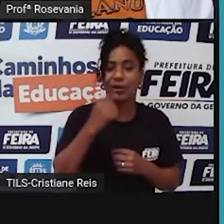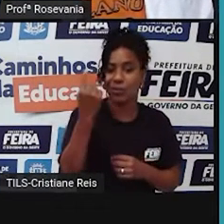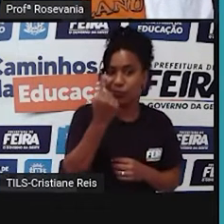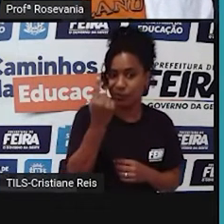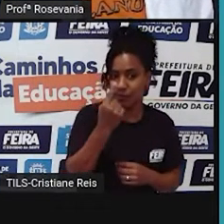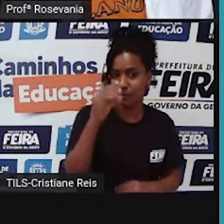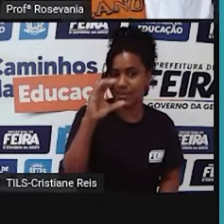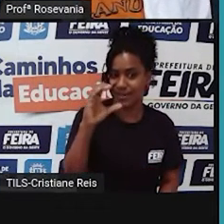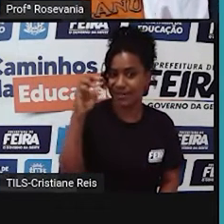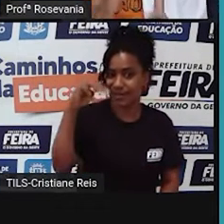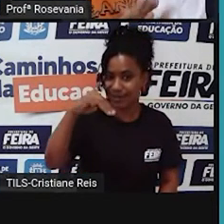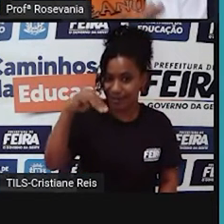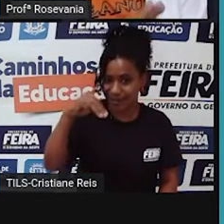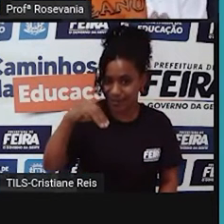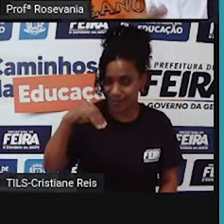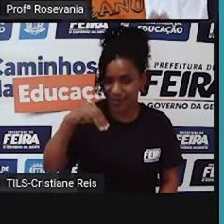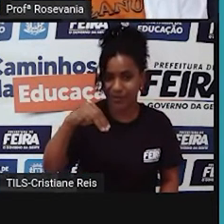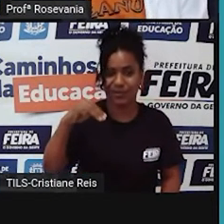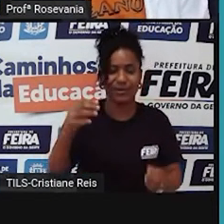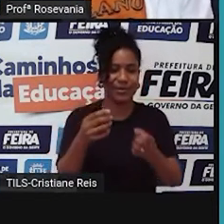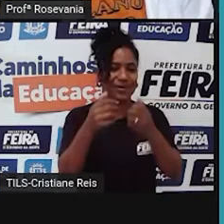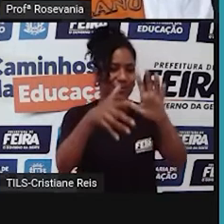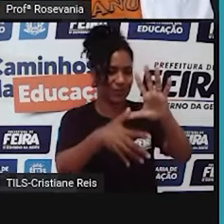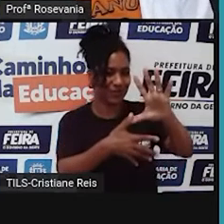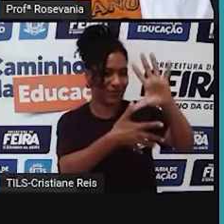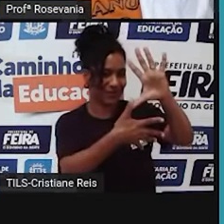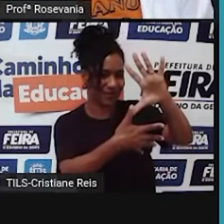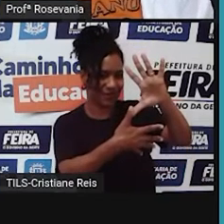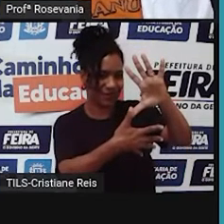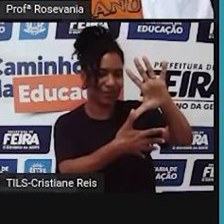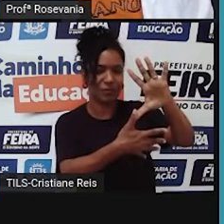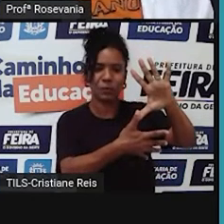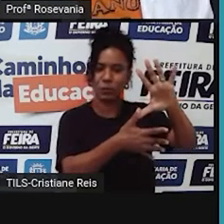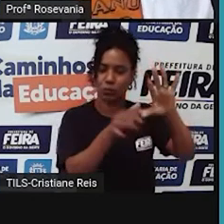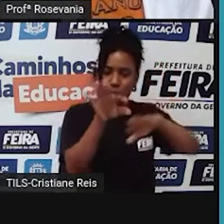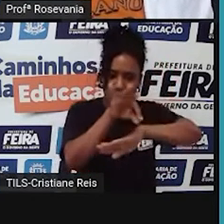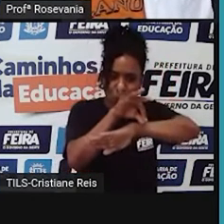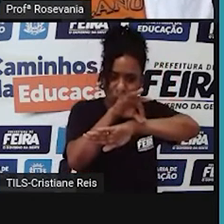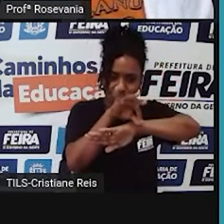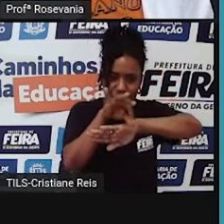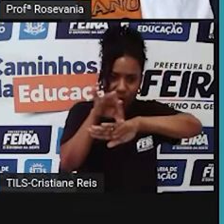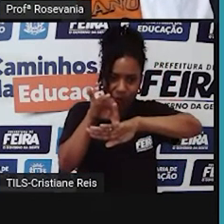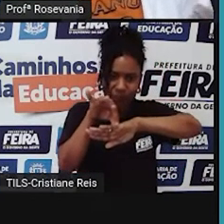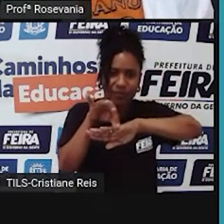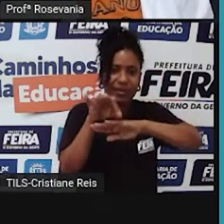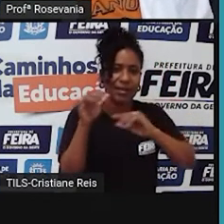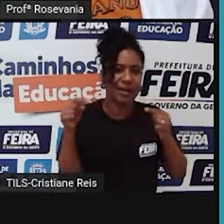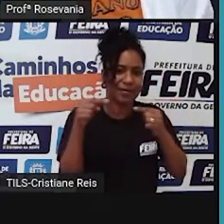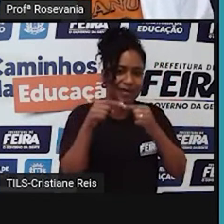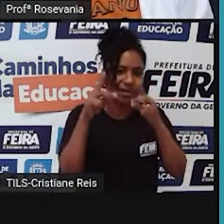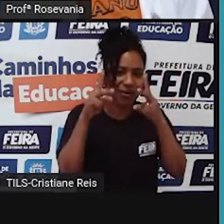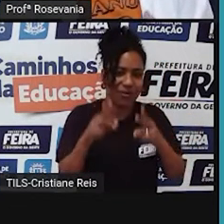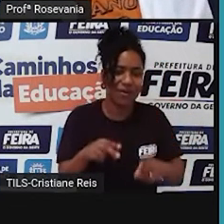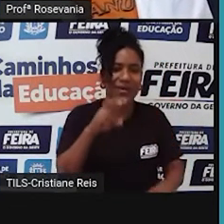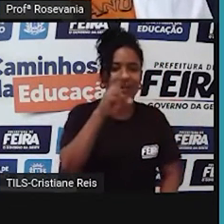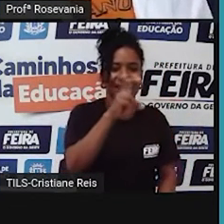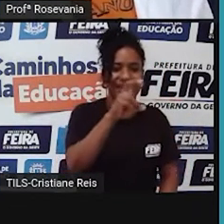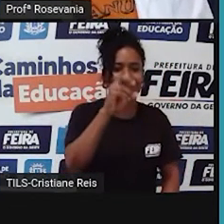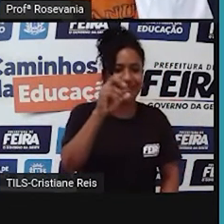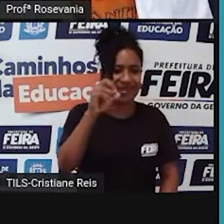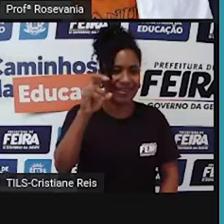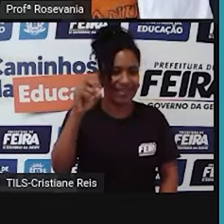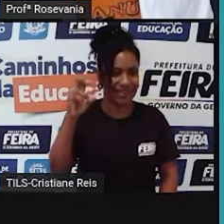no mapa, ou seja, no papel, equivale a 500 mil centímetros